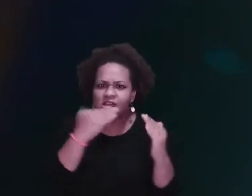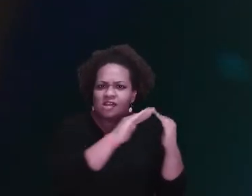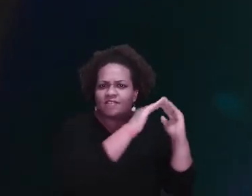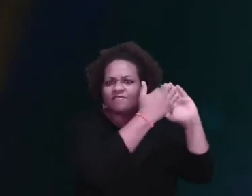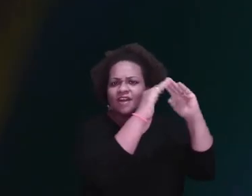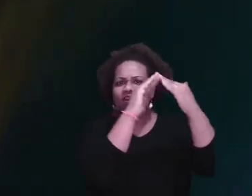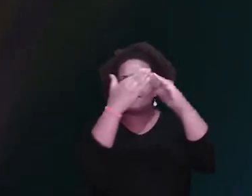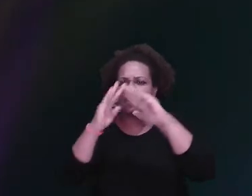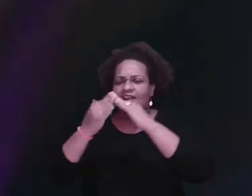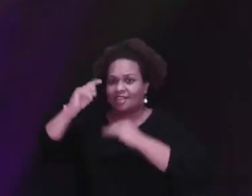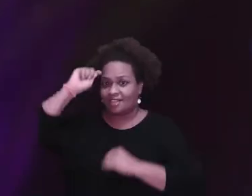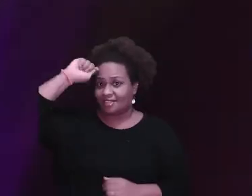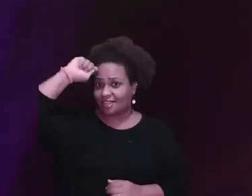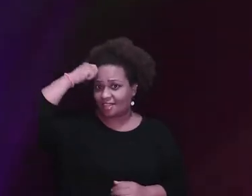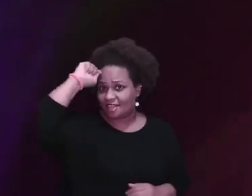tela